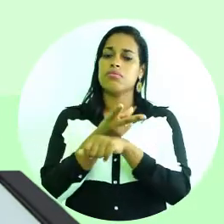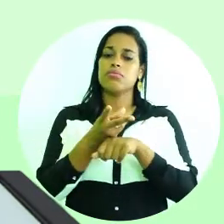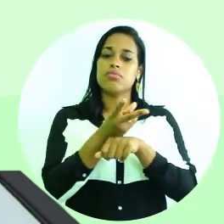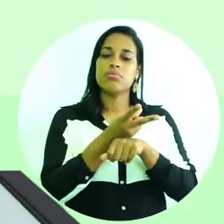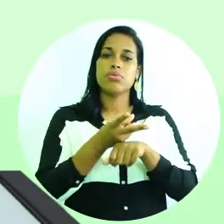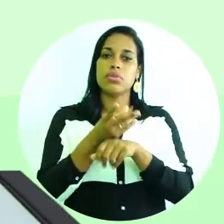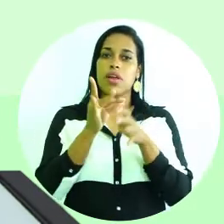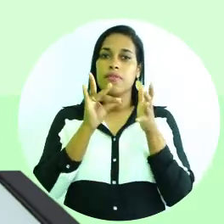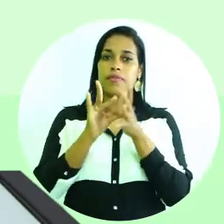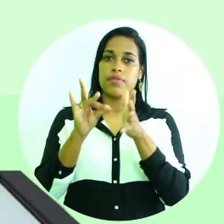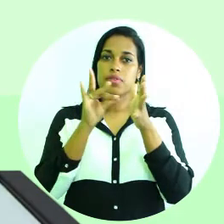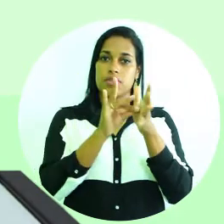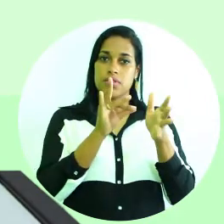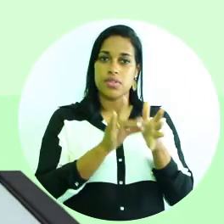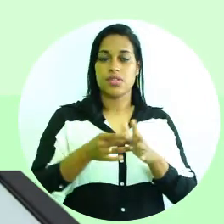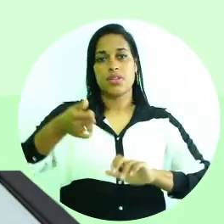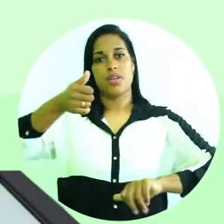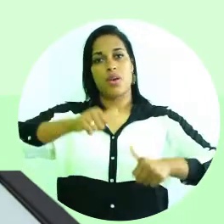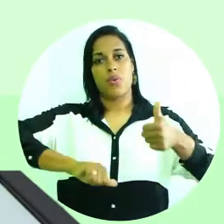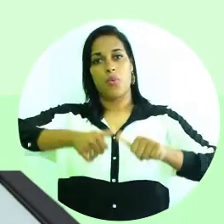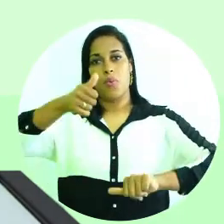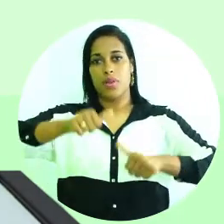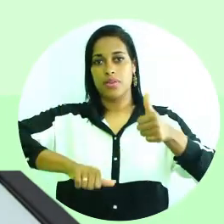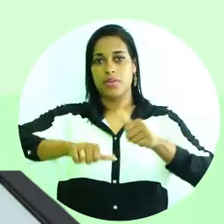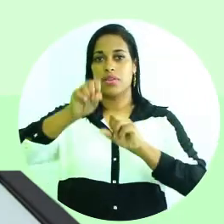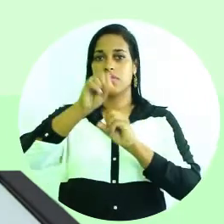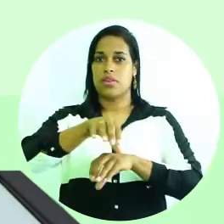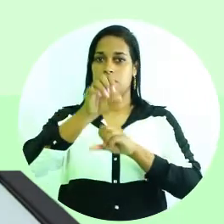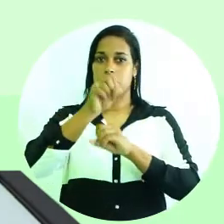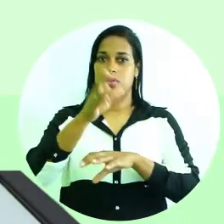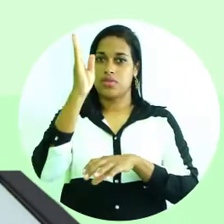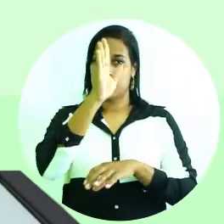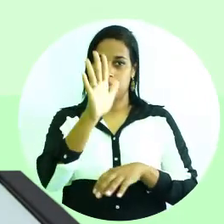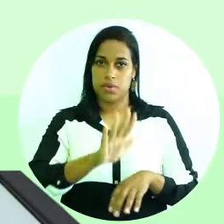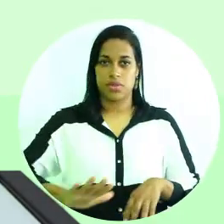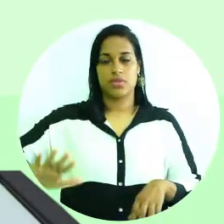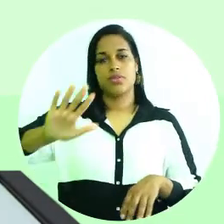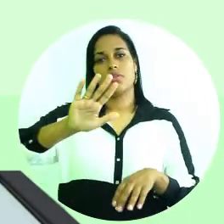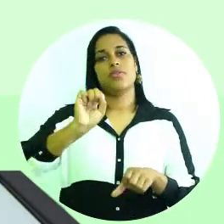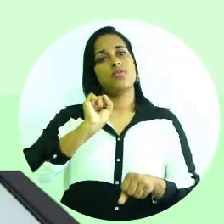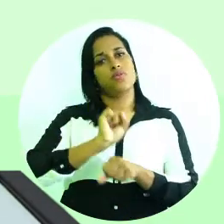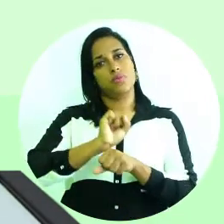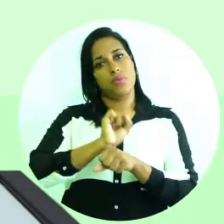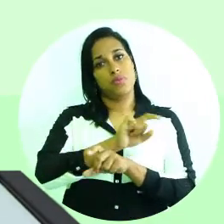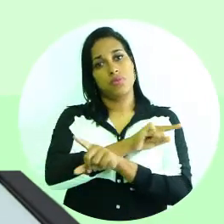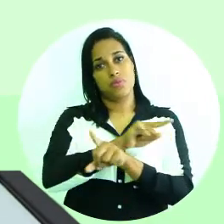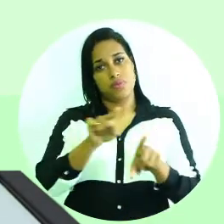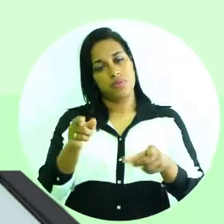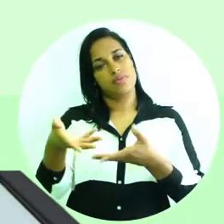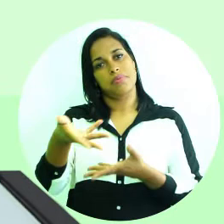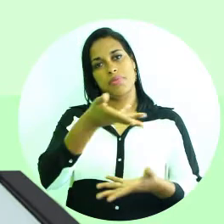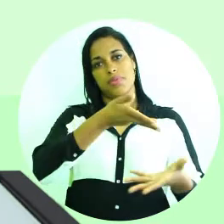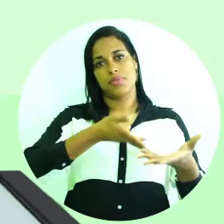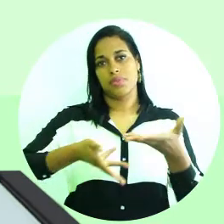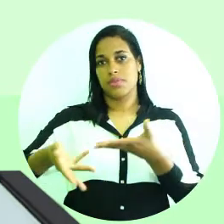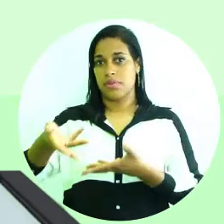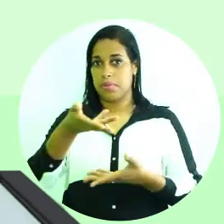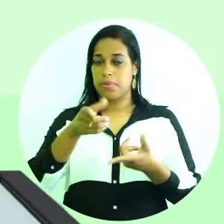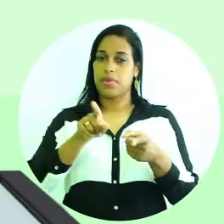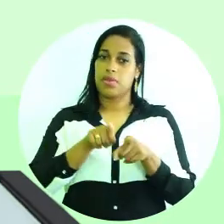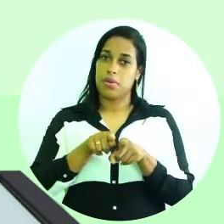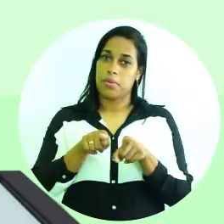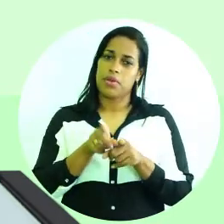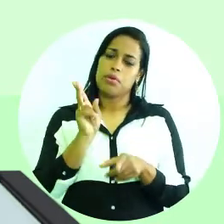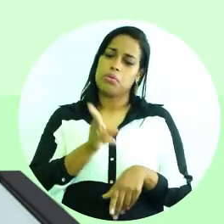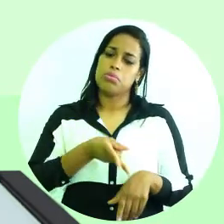transparente, buscando a eficiência e a qualidade da educação brasileira. Esperamos que você